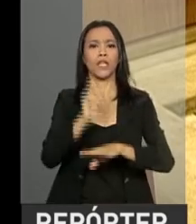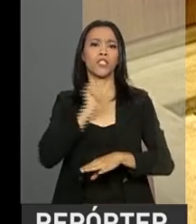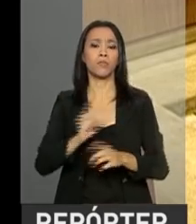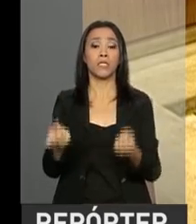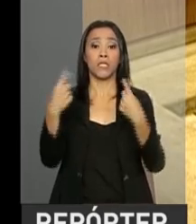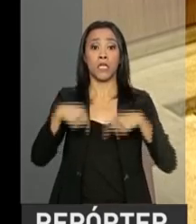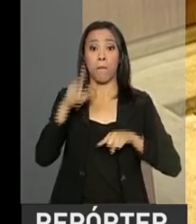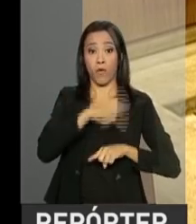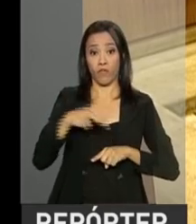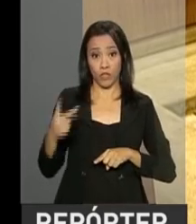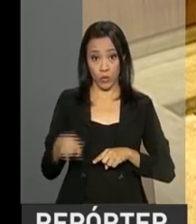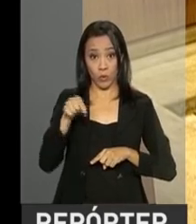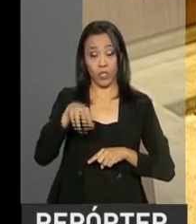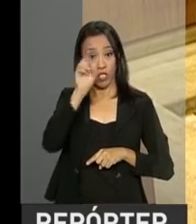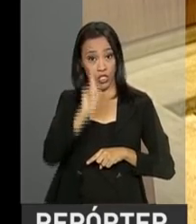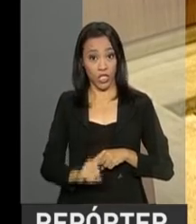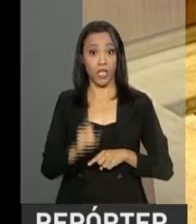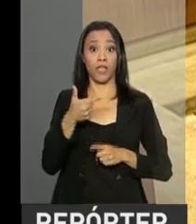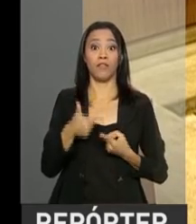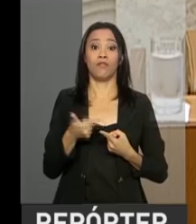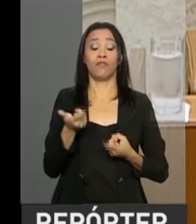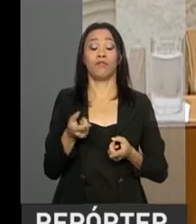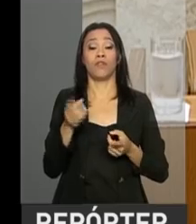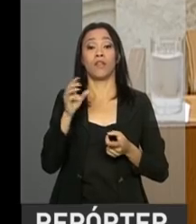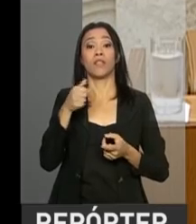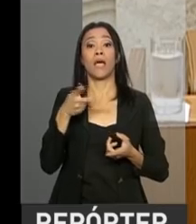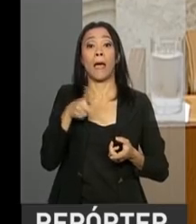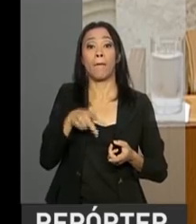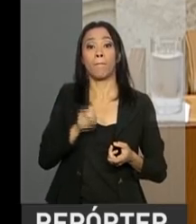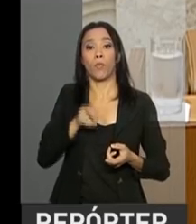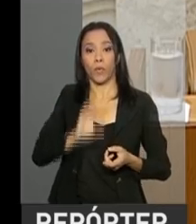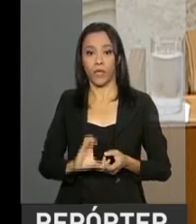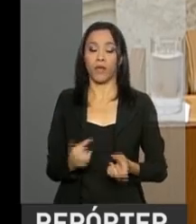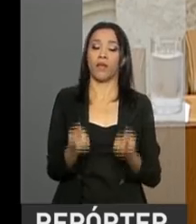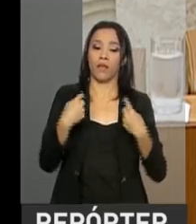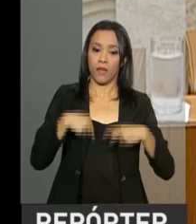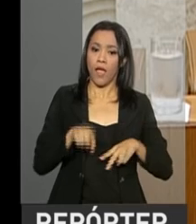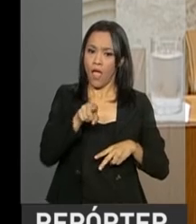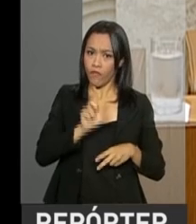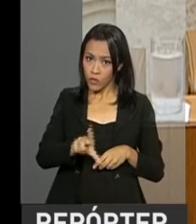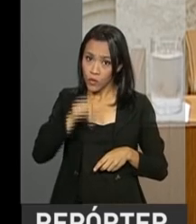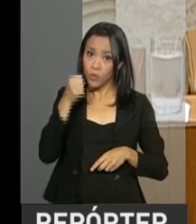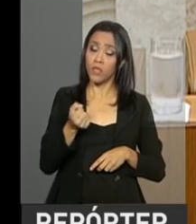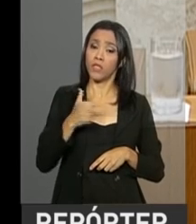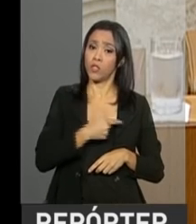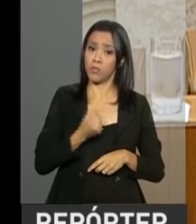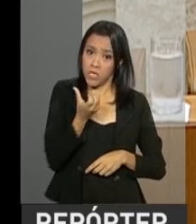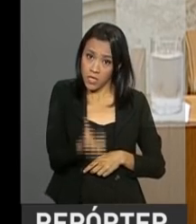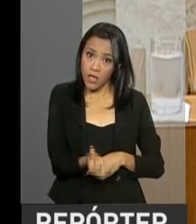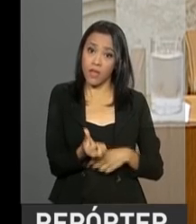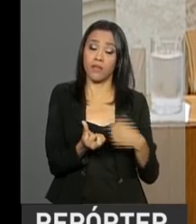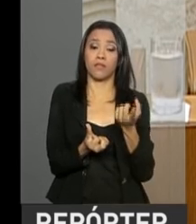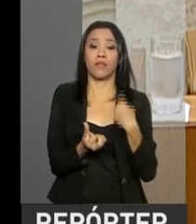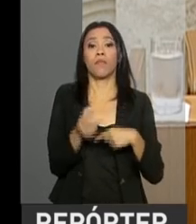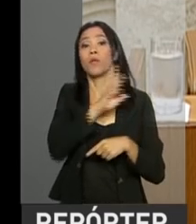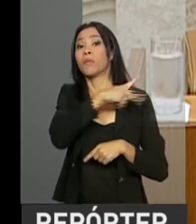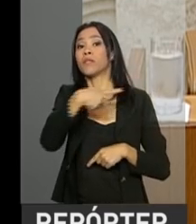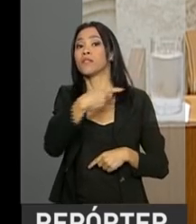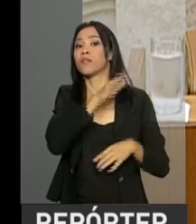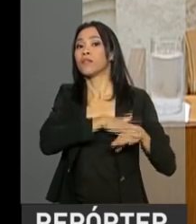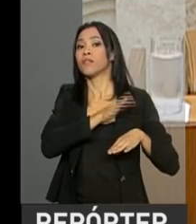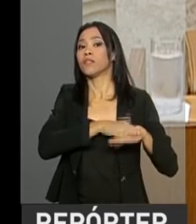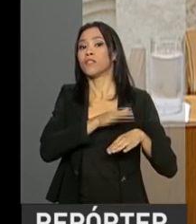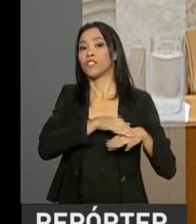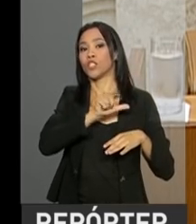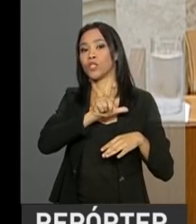professora de Direito Constitucional da PUC de Minas. Ela foi indicada para o Supremo em 2006, pelo então presidente Luiz